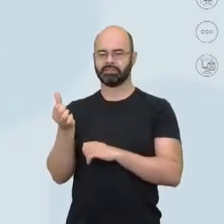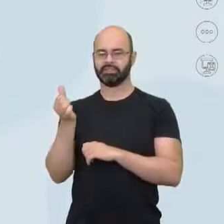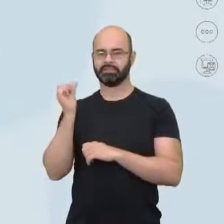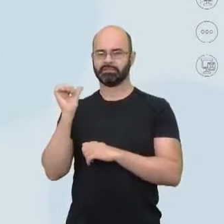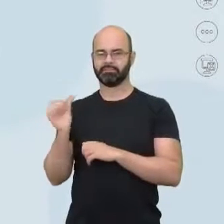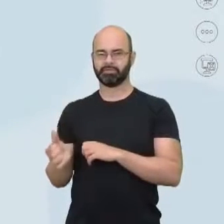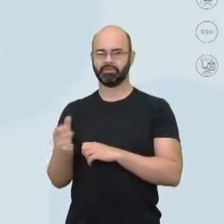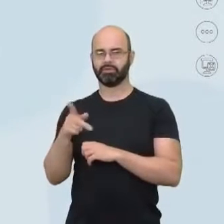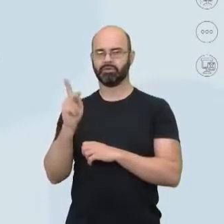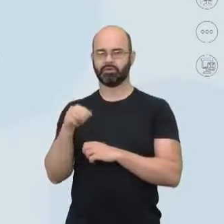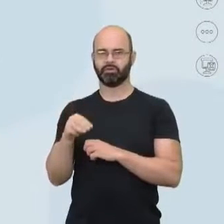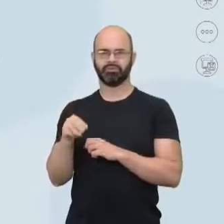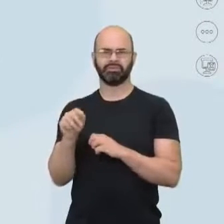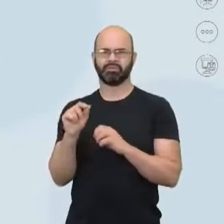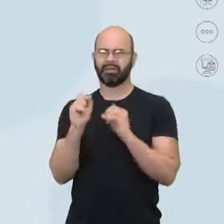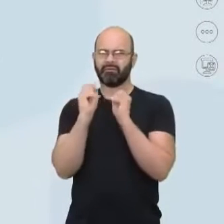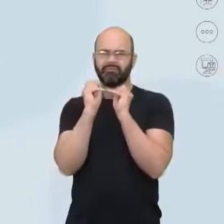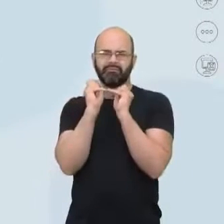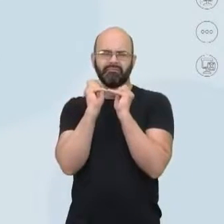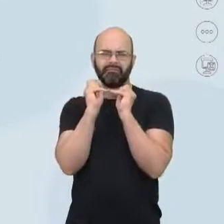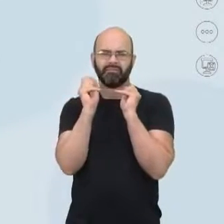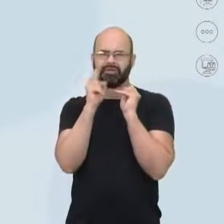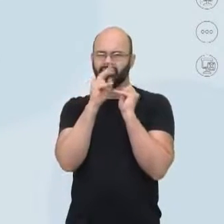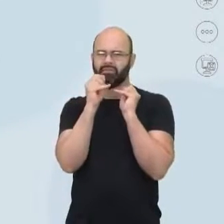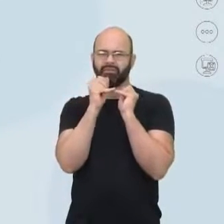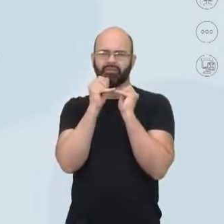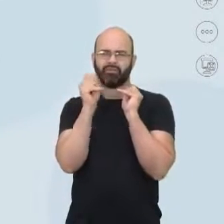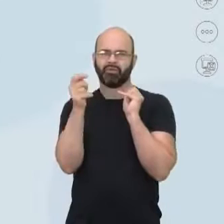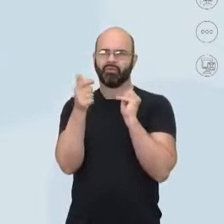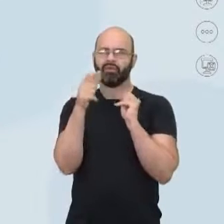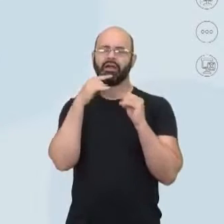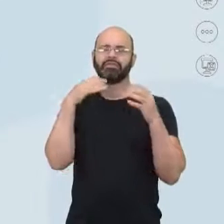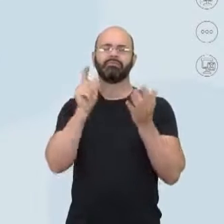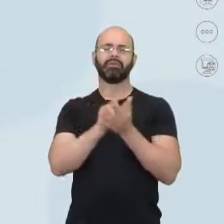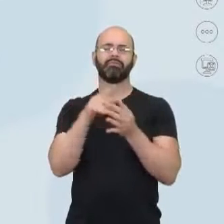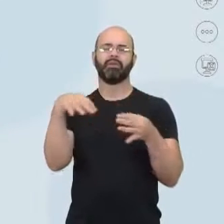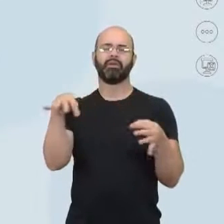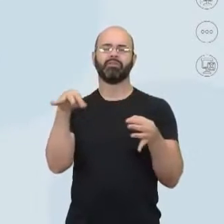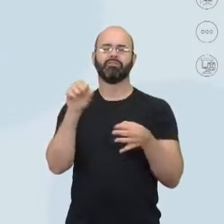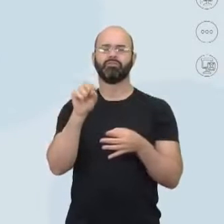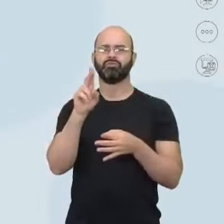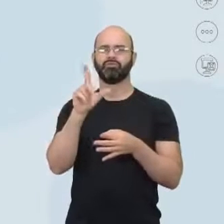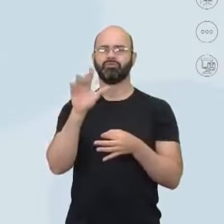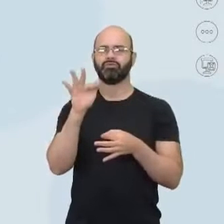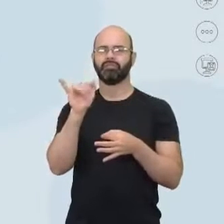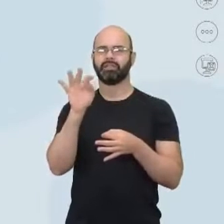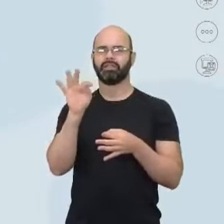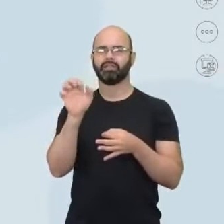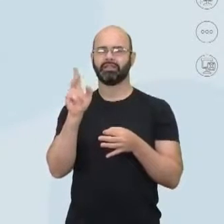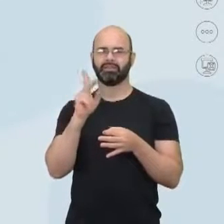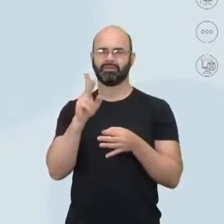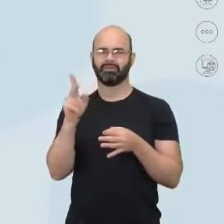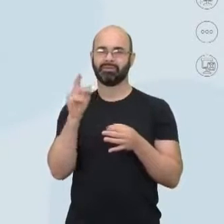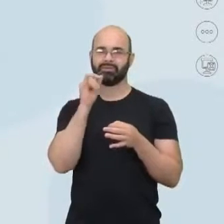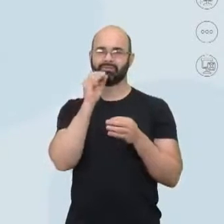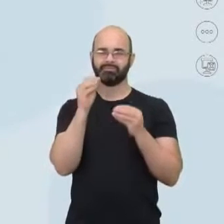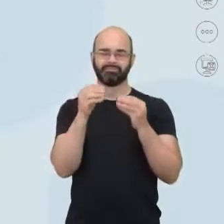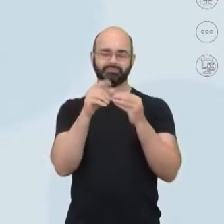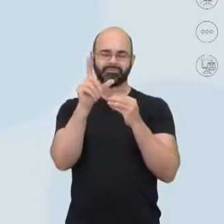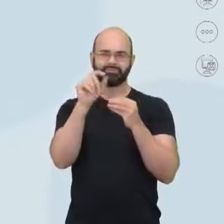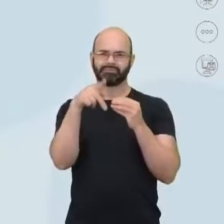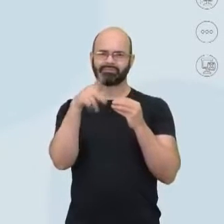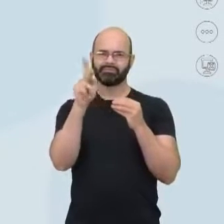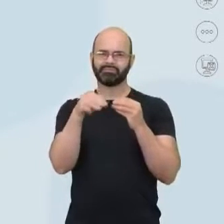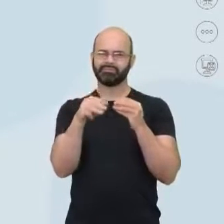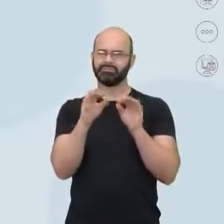quilômetros é mais fino que uma folha de sulfite, né, João? Se fizer essa relação, né? Imagina fazer a massinha aí de 10 quilômetros em relação a 6